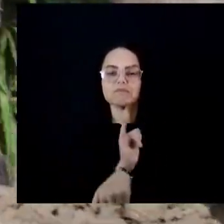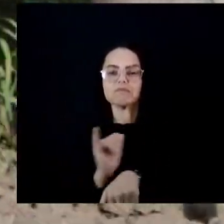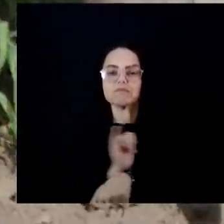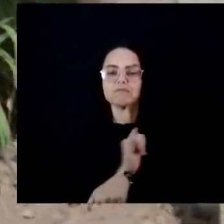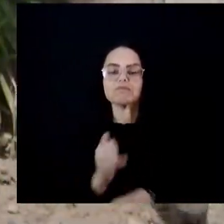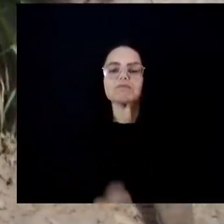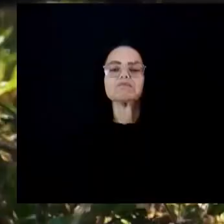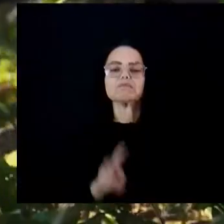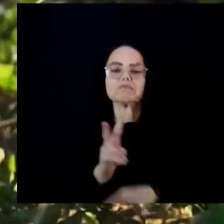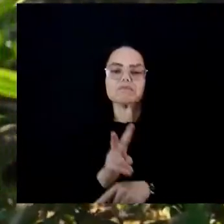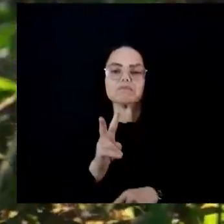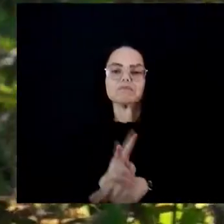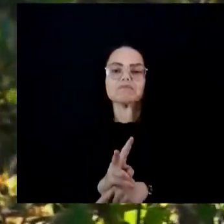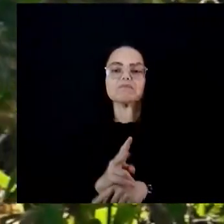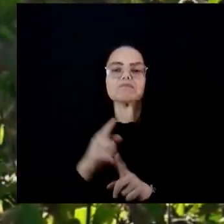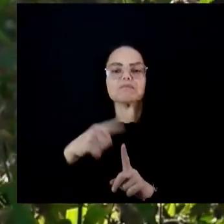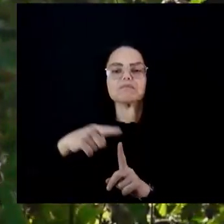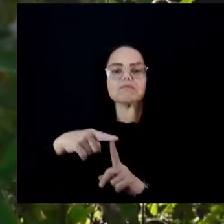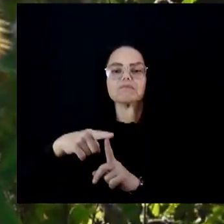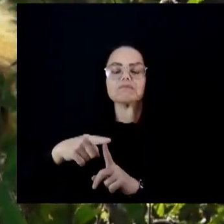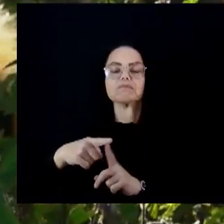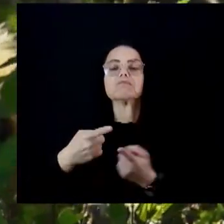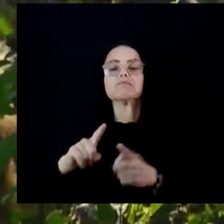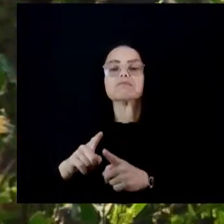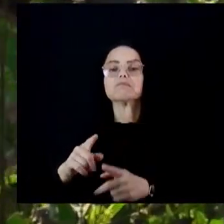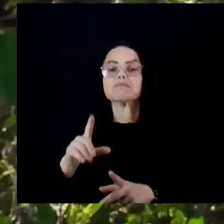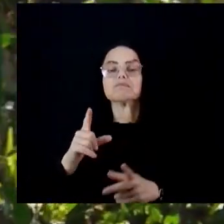dessa espécie ameaçada.